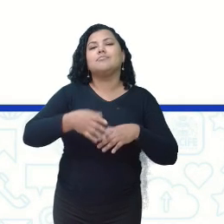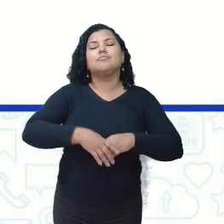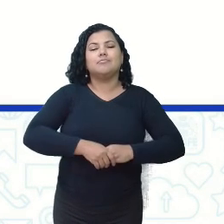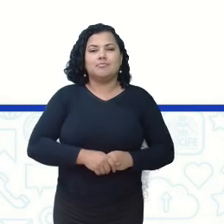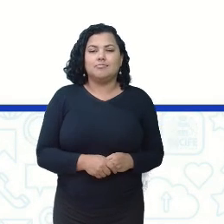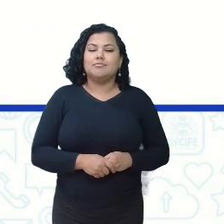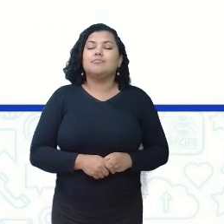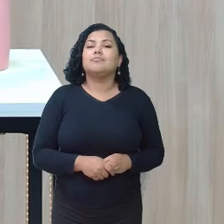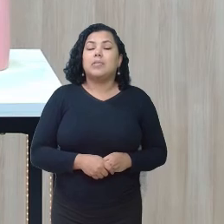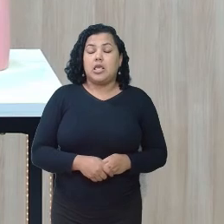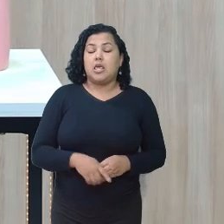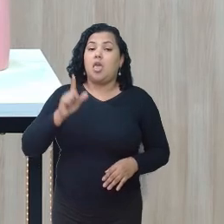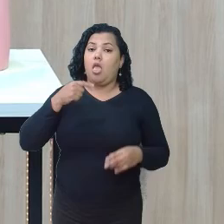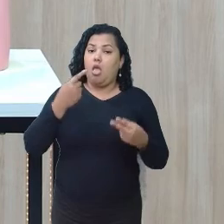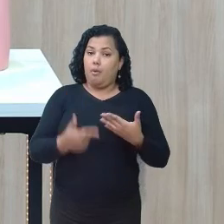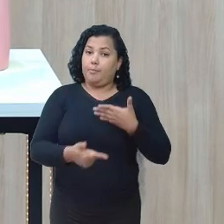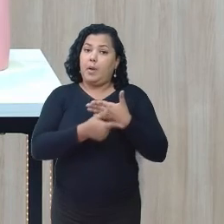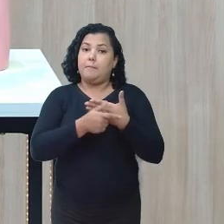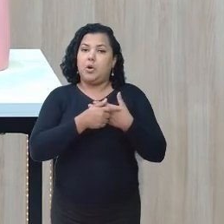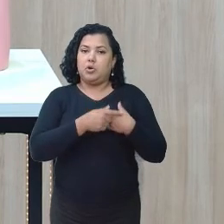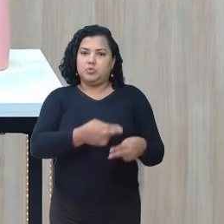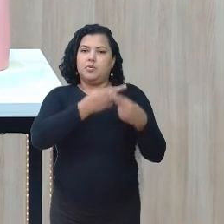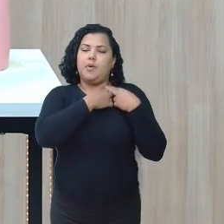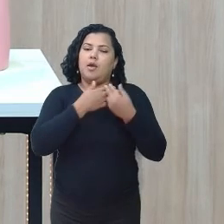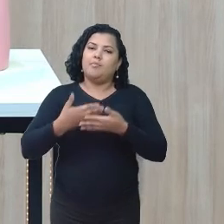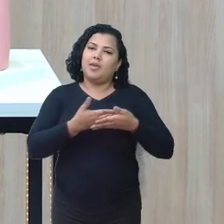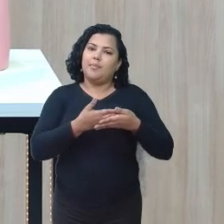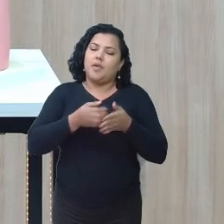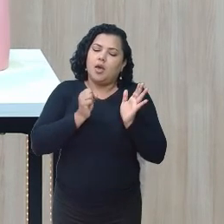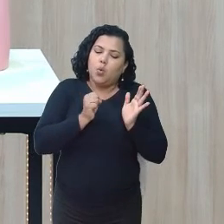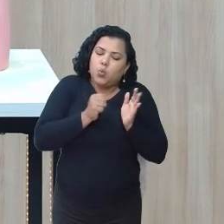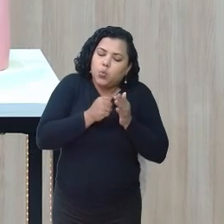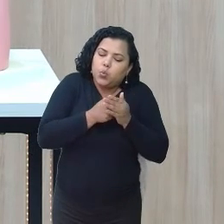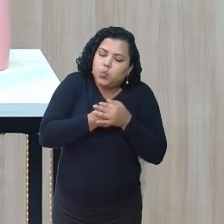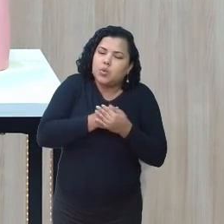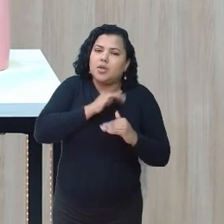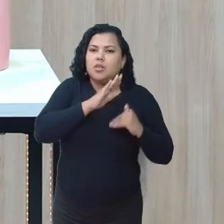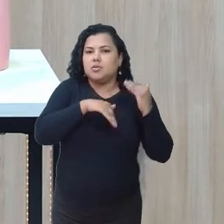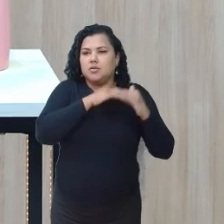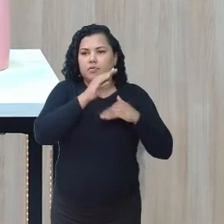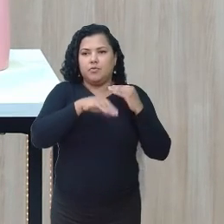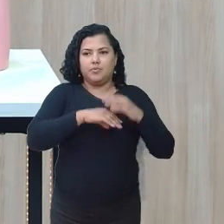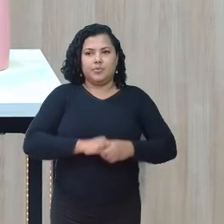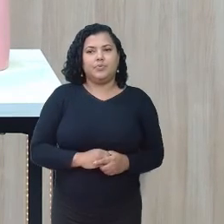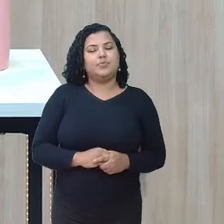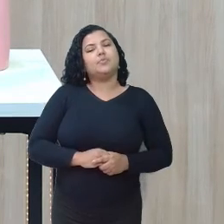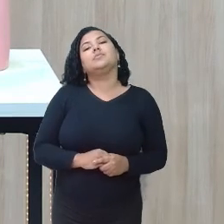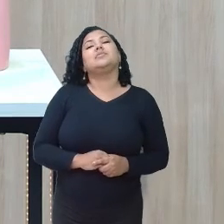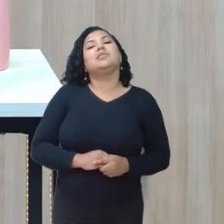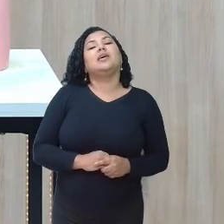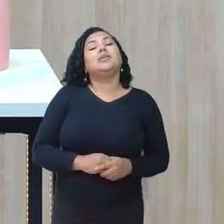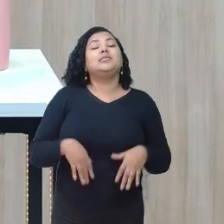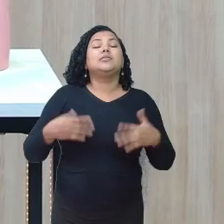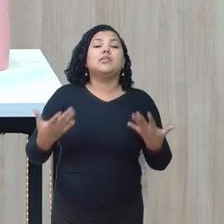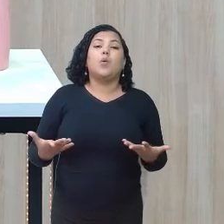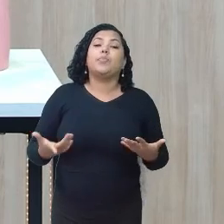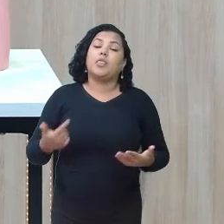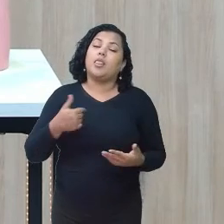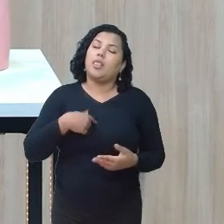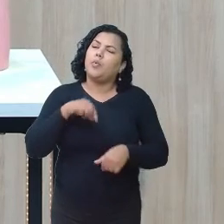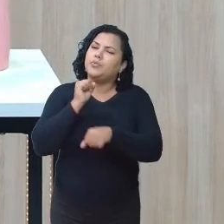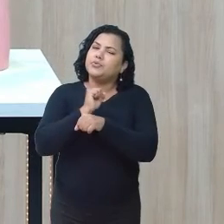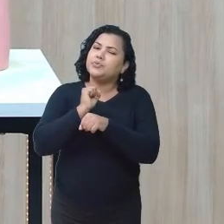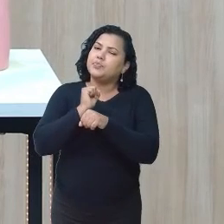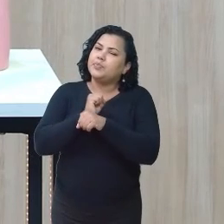né? Grande responsável para que o bebê fique e se desenvolva. Pronto, pessoal. Eu